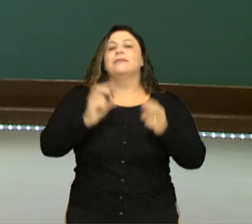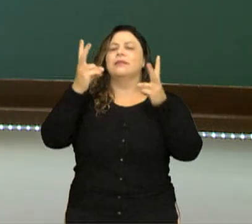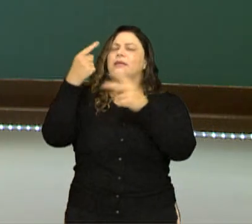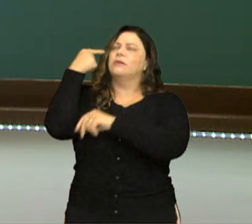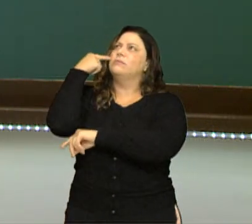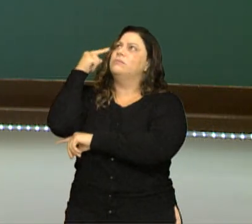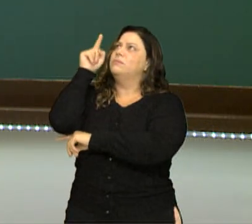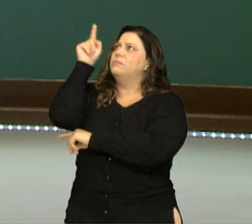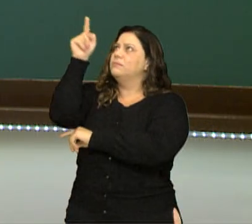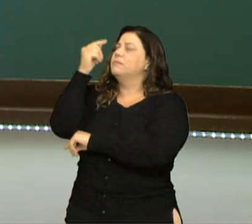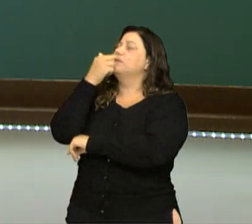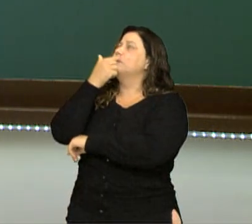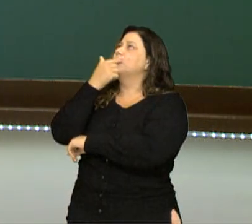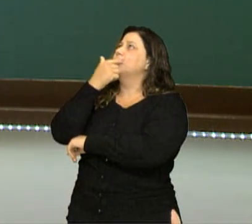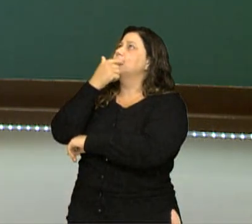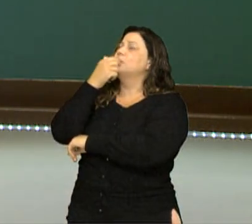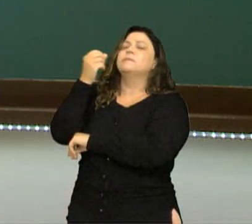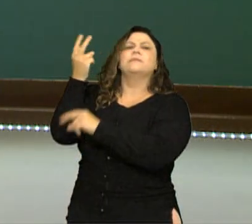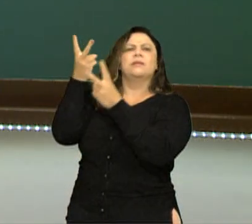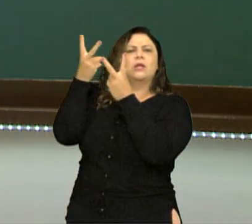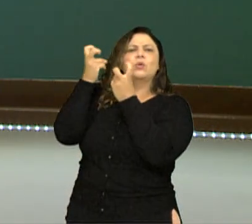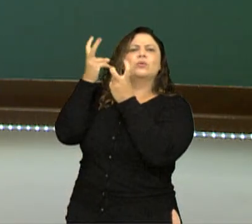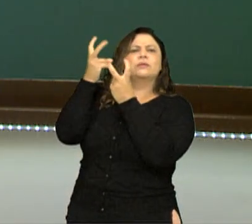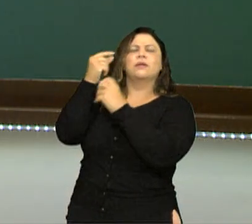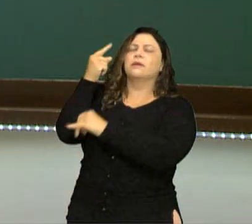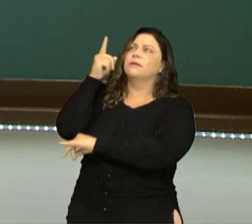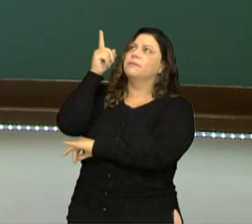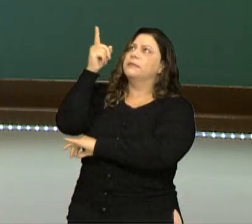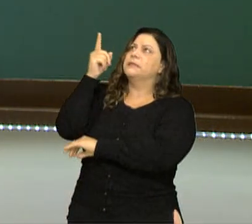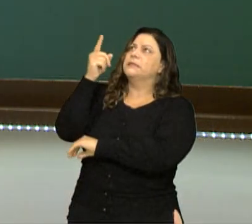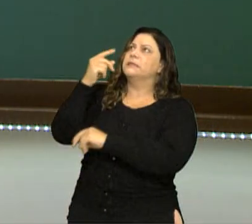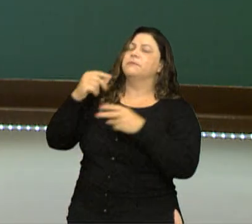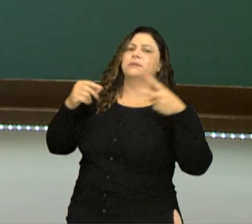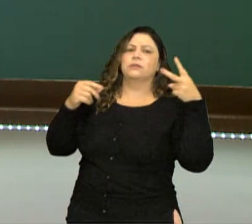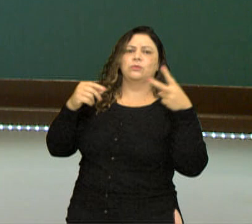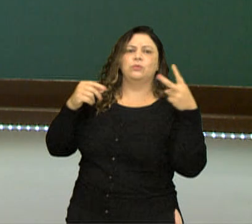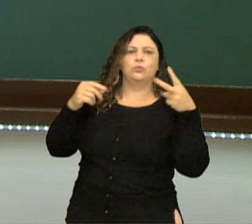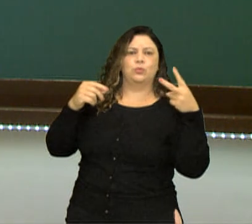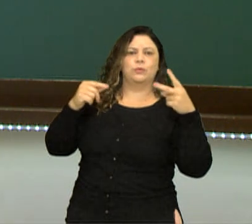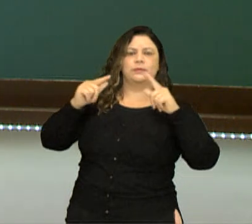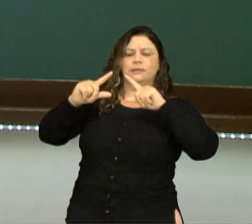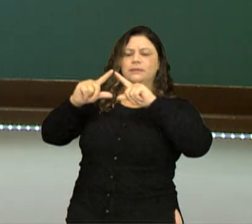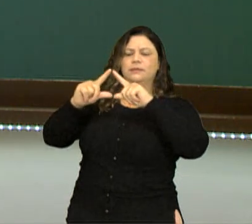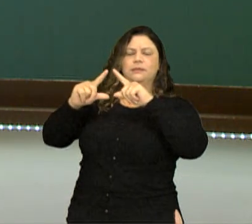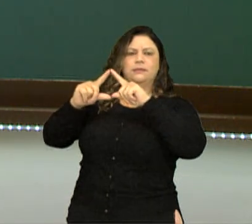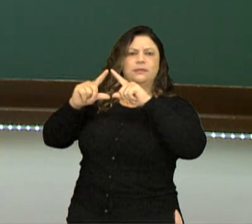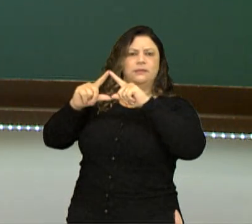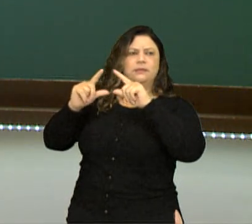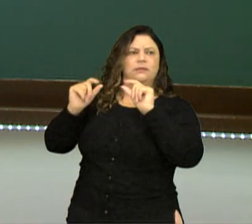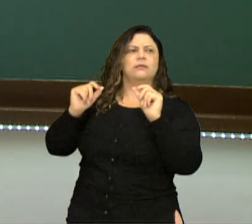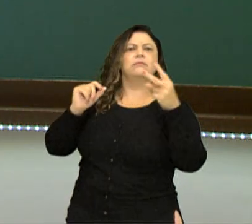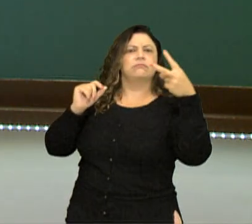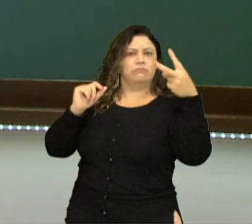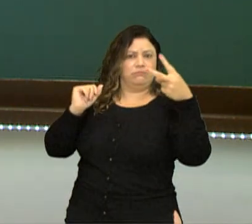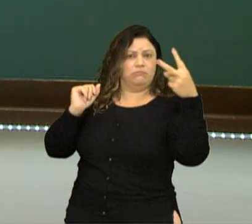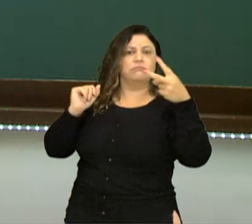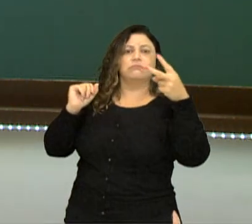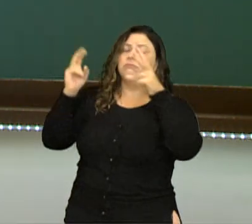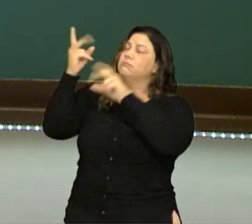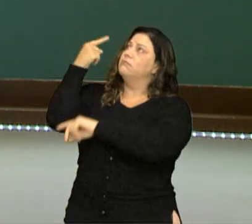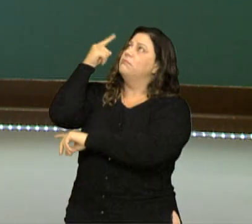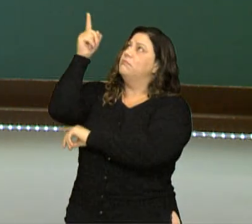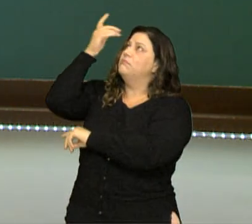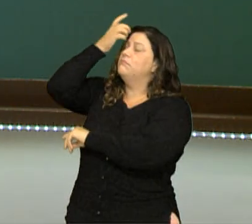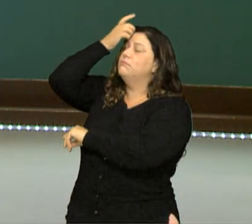talvez, acredito que você consegue perceber a existência de dois triângulos. Nós temos aqui dois triângulos,